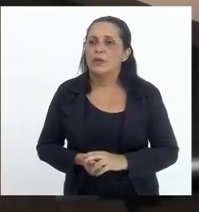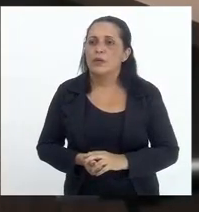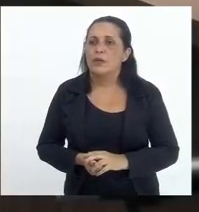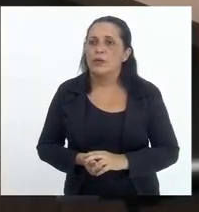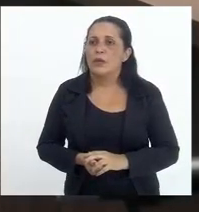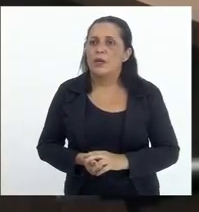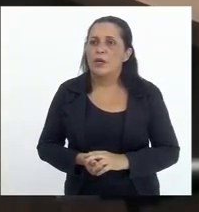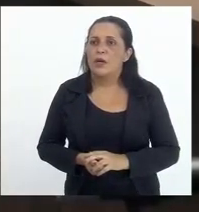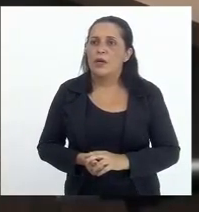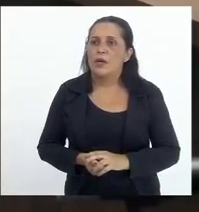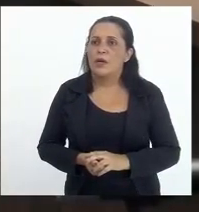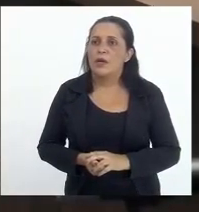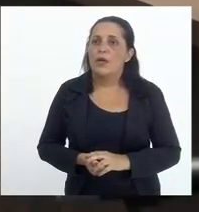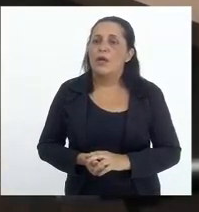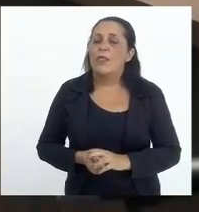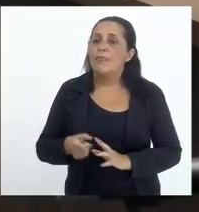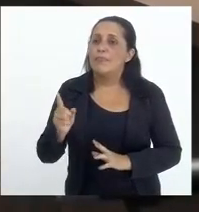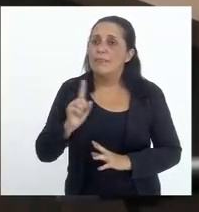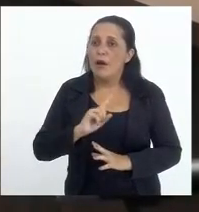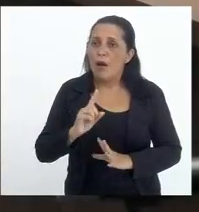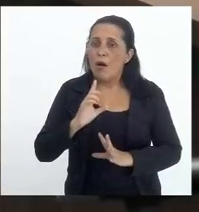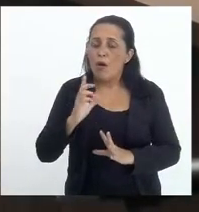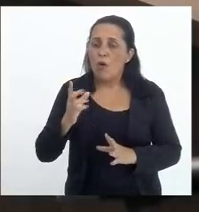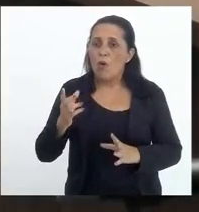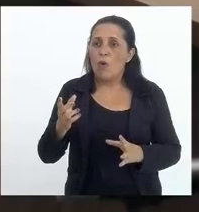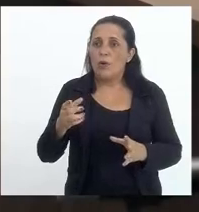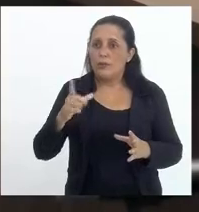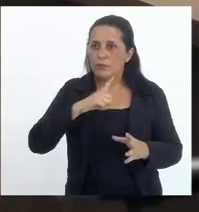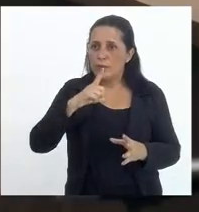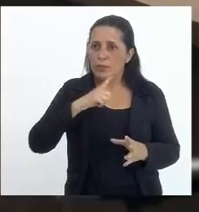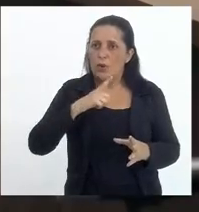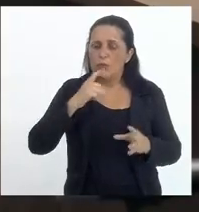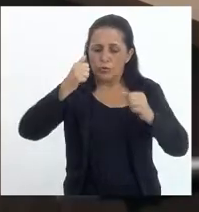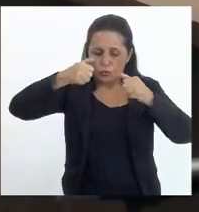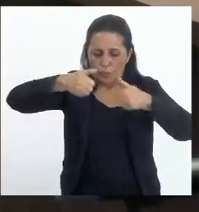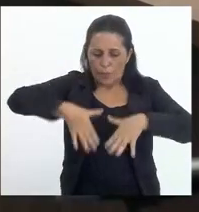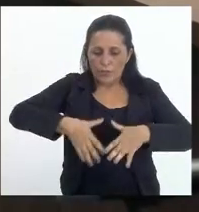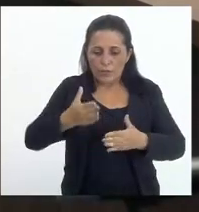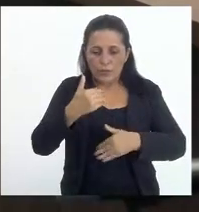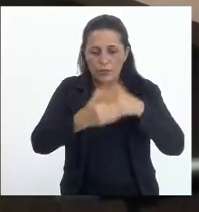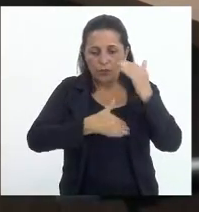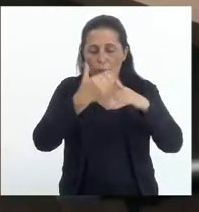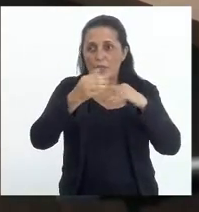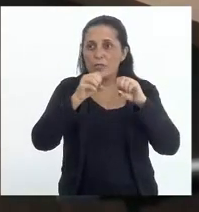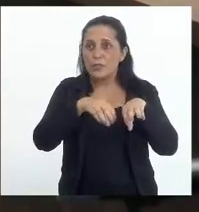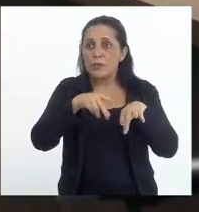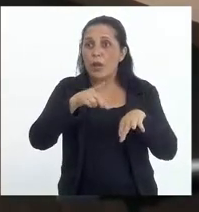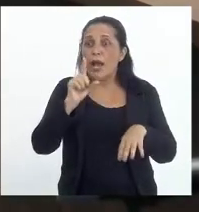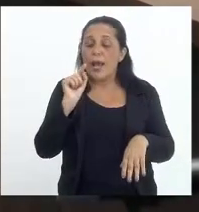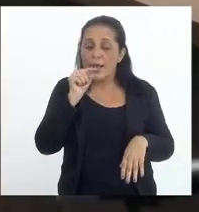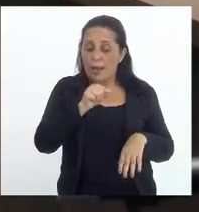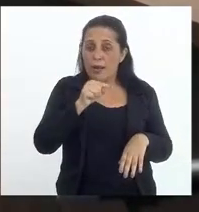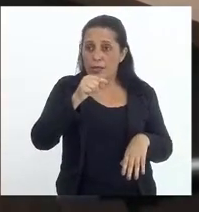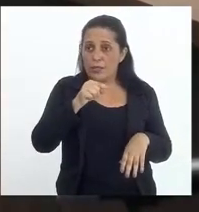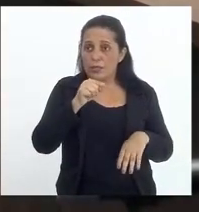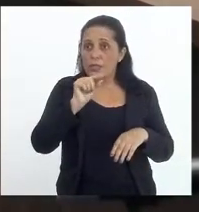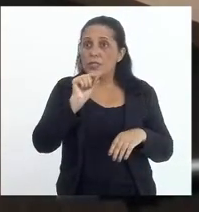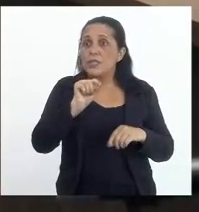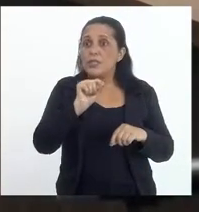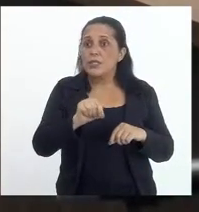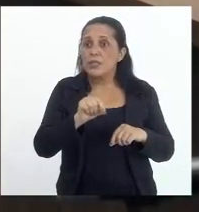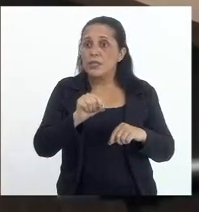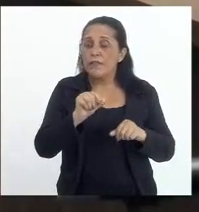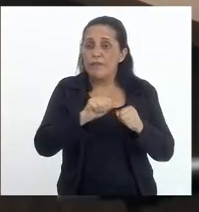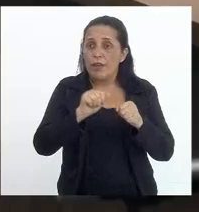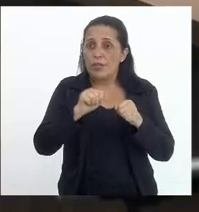não constituirão despesas de manutenção e desenvolvimento de ensino aquelas realizadas com pessoal